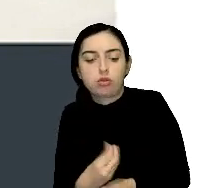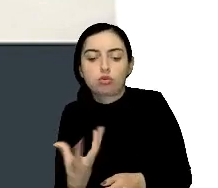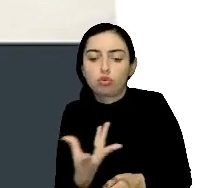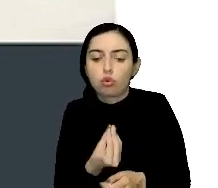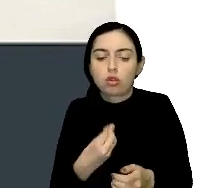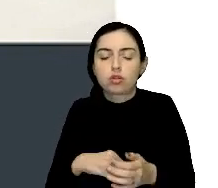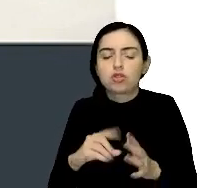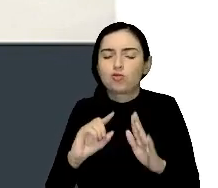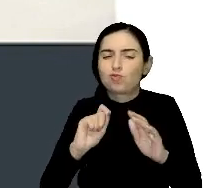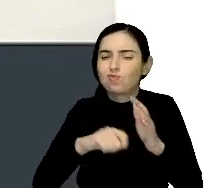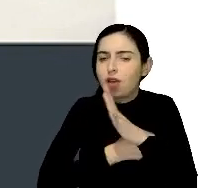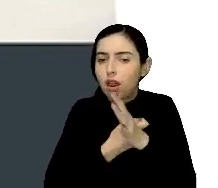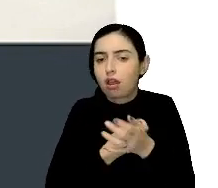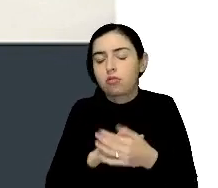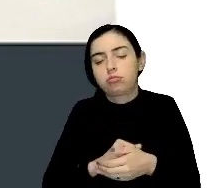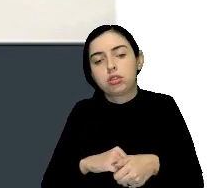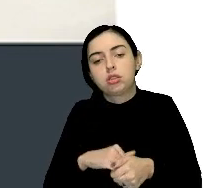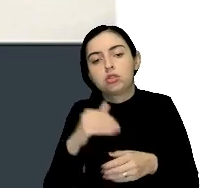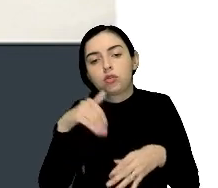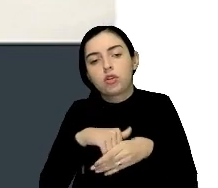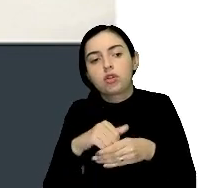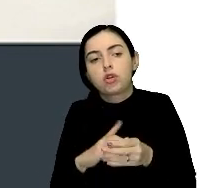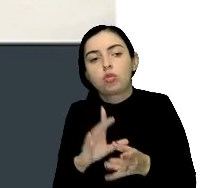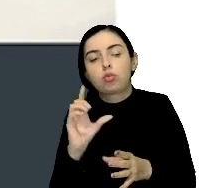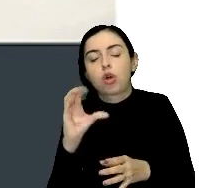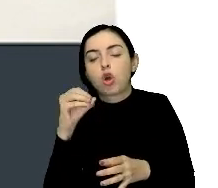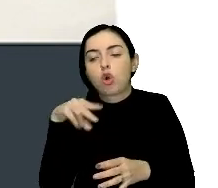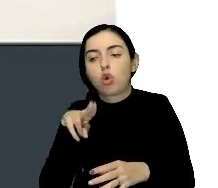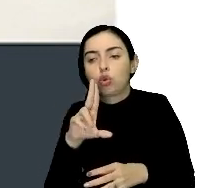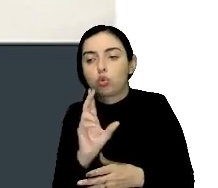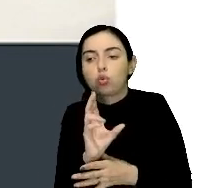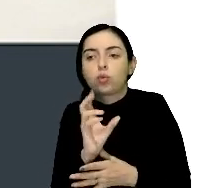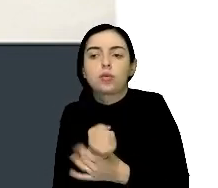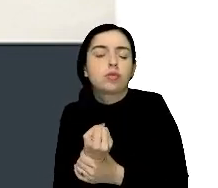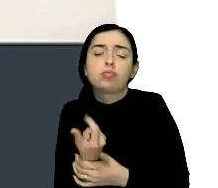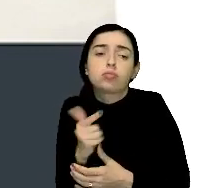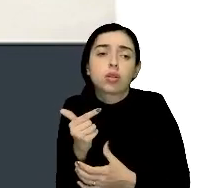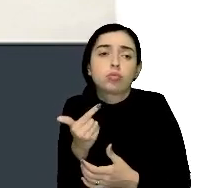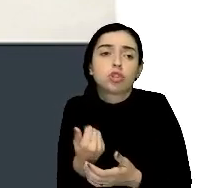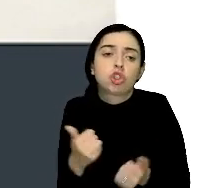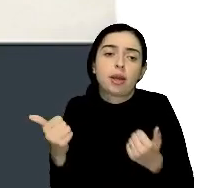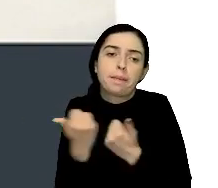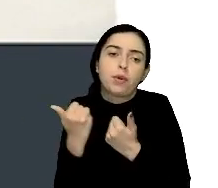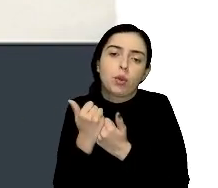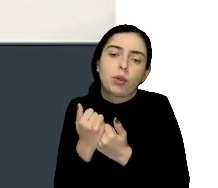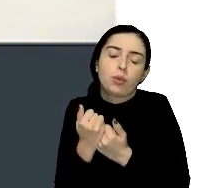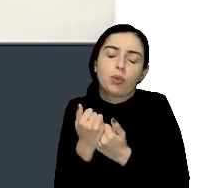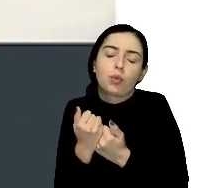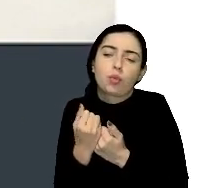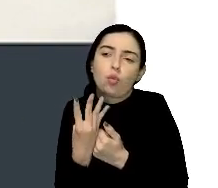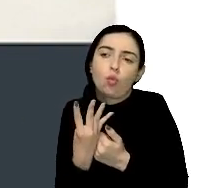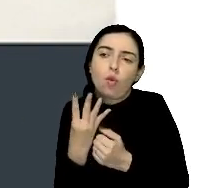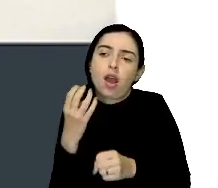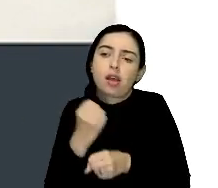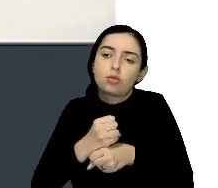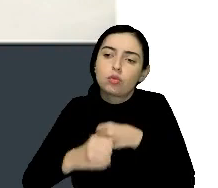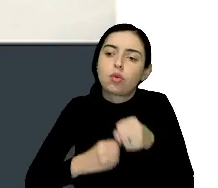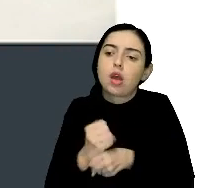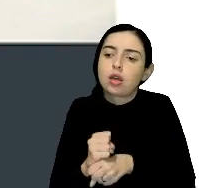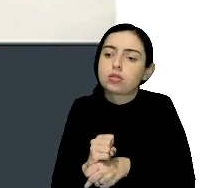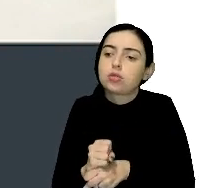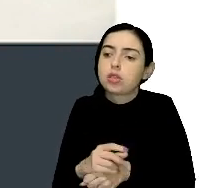bens bloqueados por uma decisão do Conselho de Segurança da ONU, e eles não tinham a quem recorrer. Ficaram 4 anos vivendo de favor até